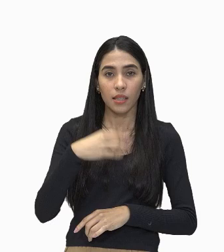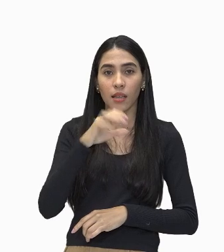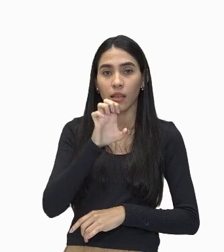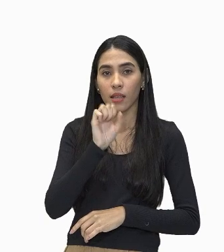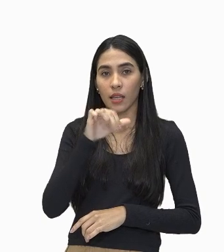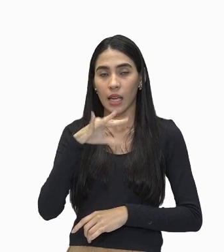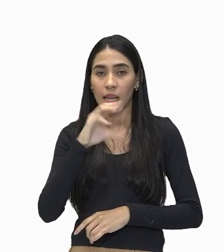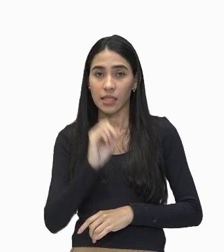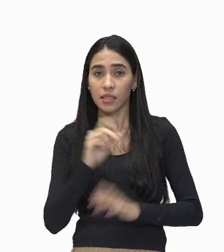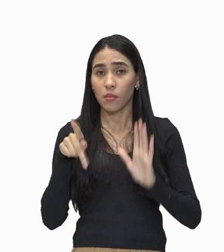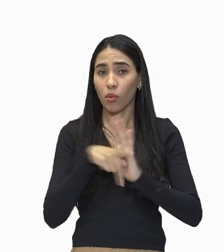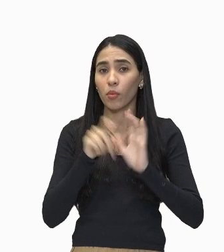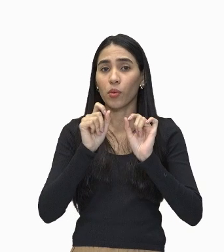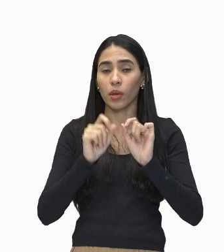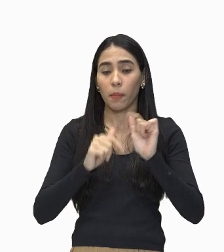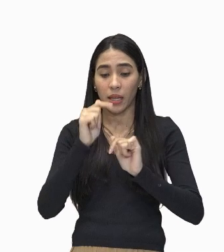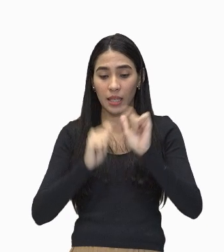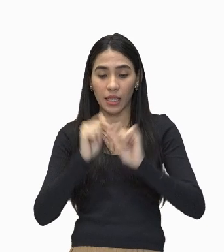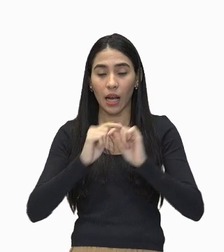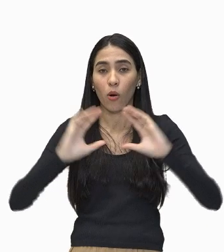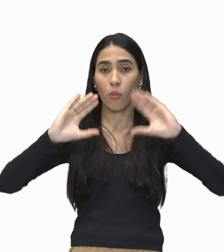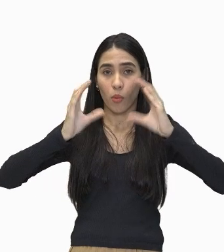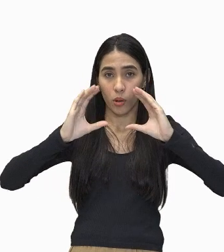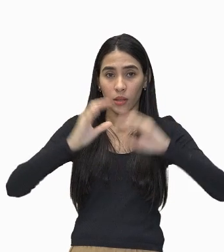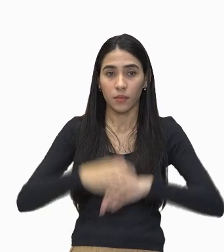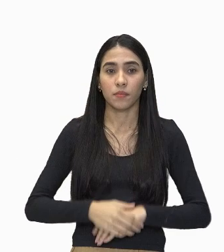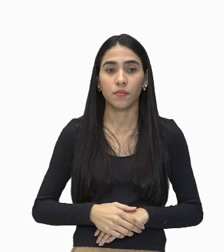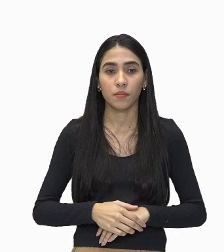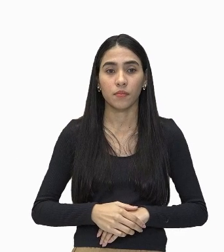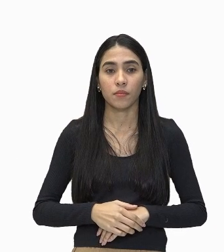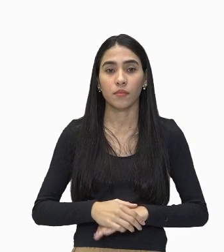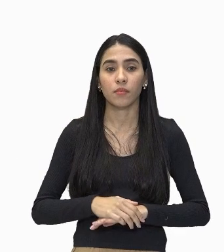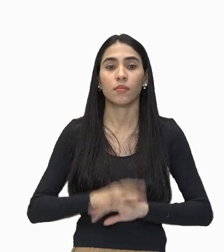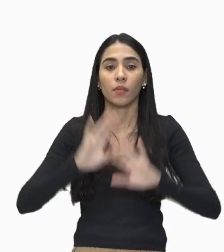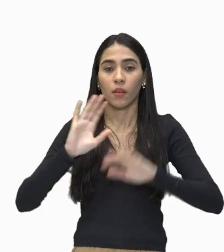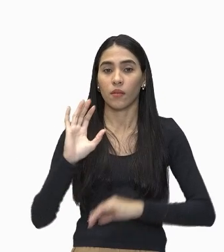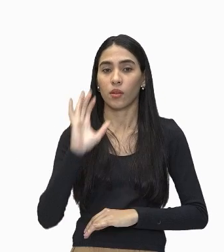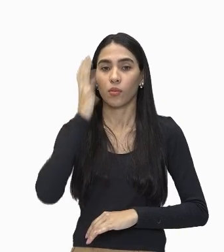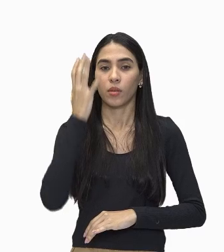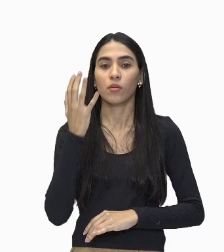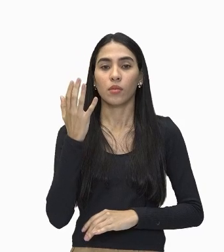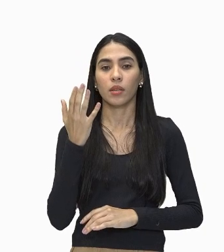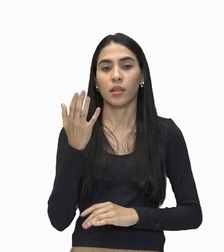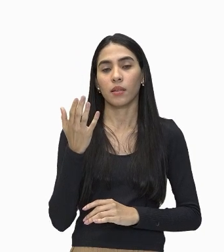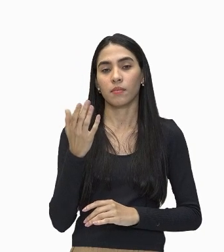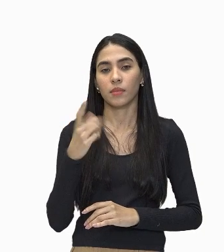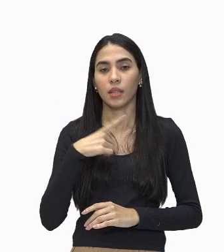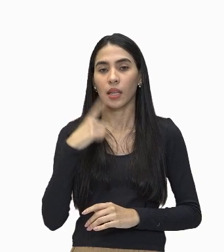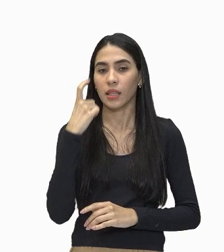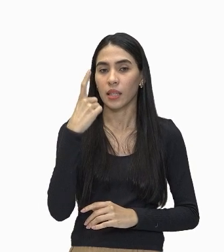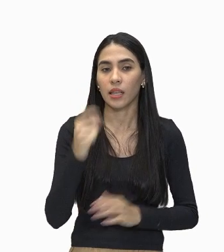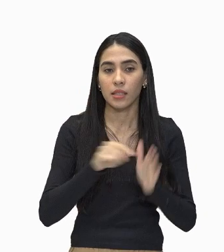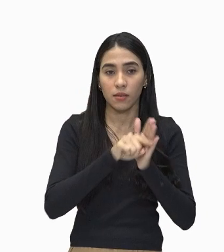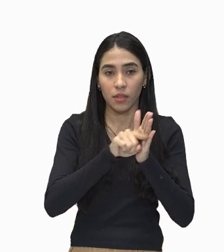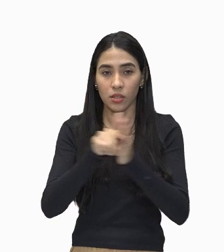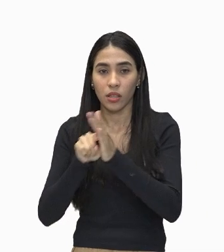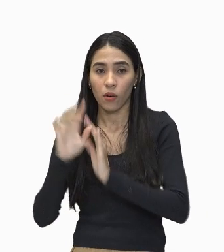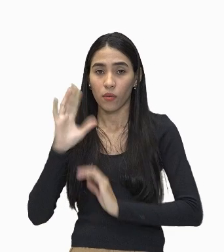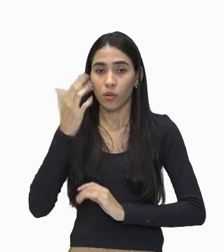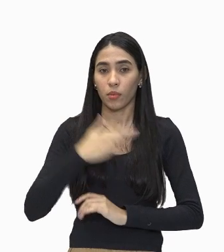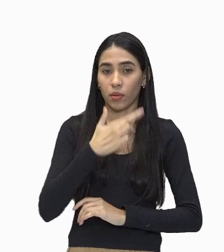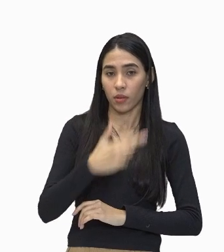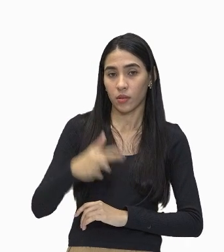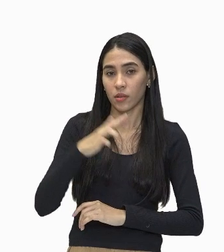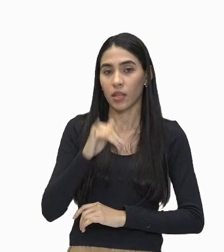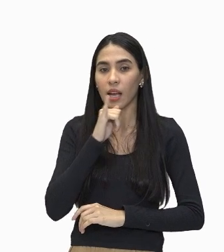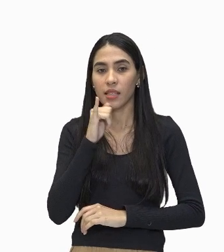ser bola. Quando a fenomenologia se põe a investigar o fenômeno religioso, por exemplo, os